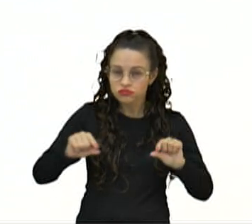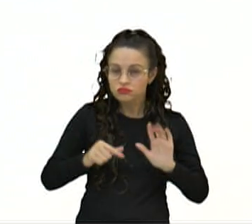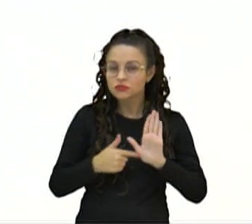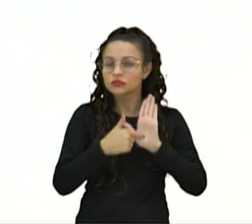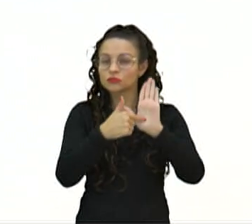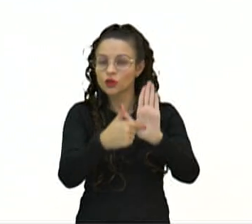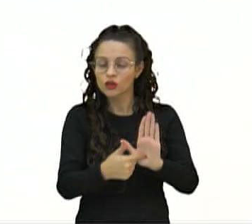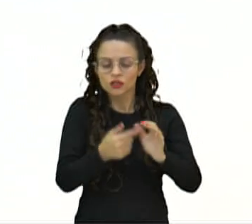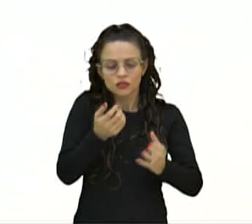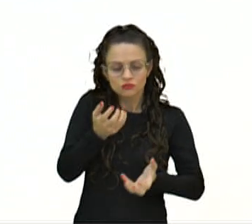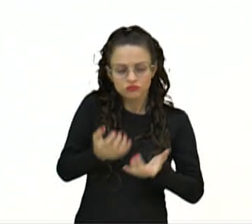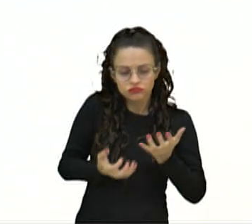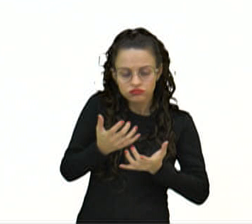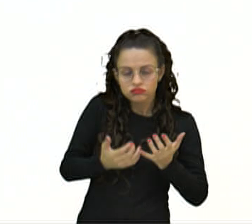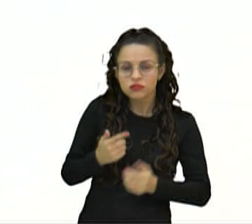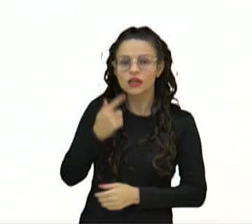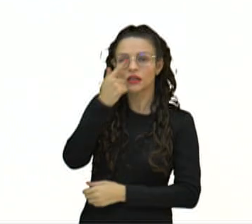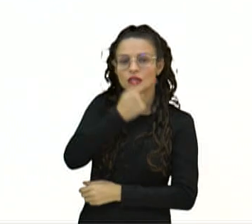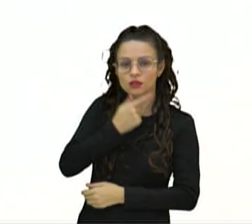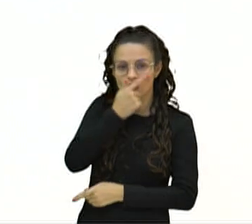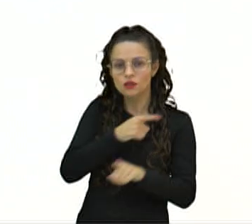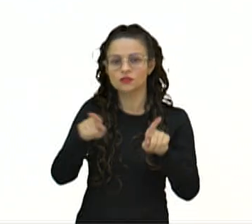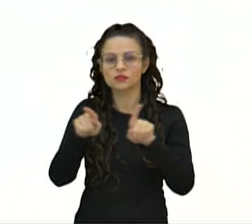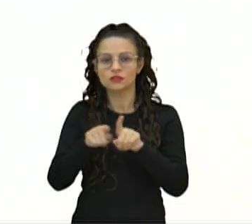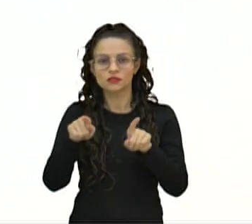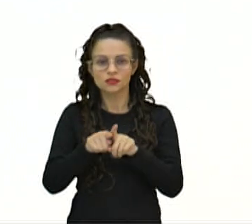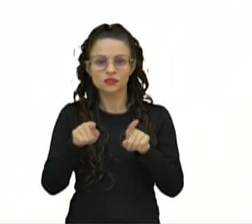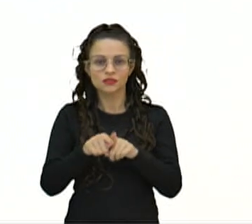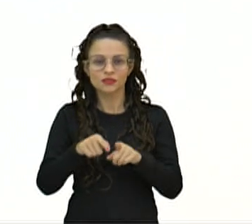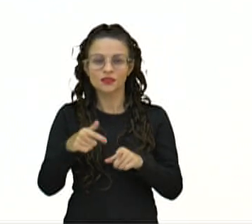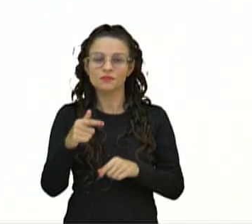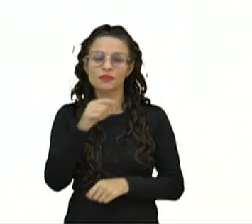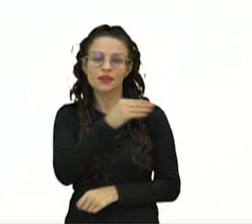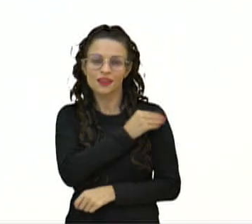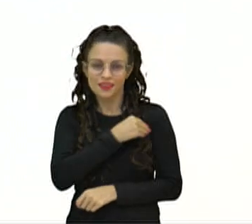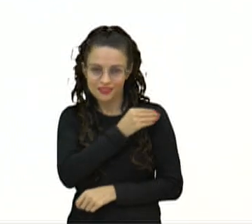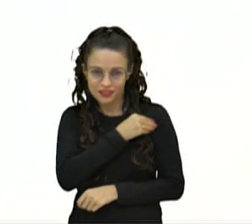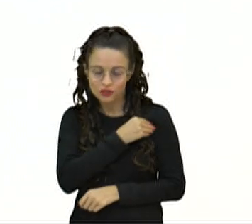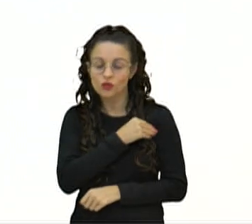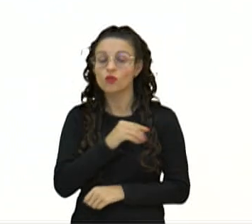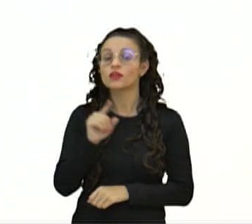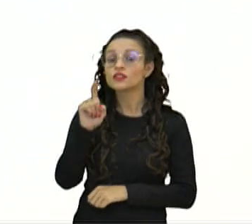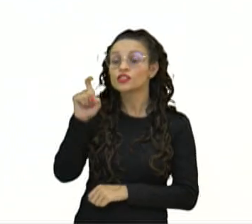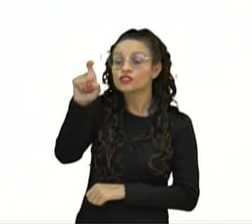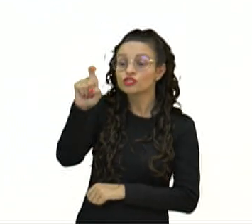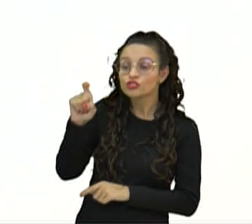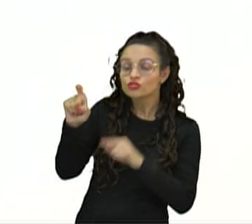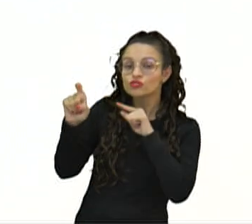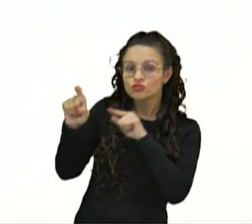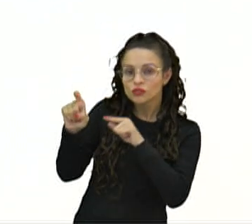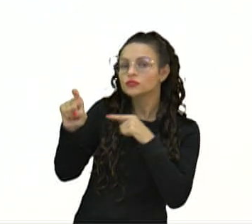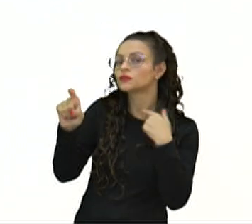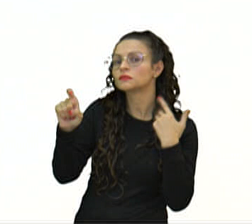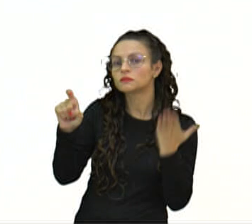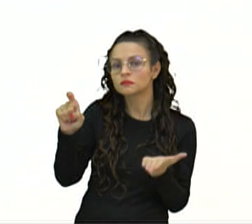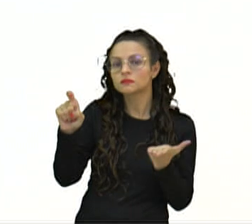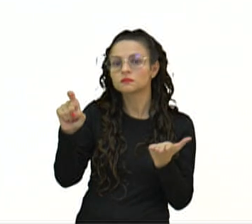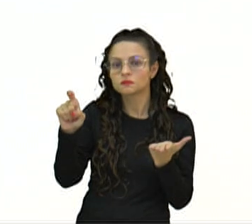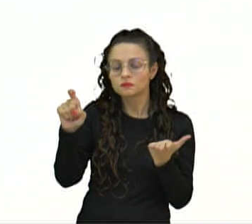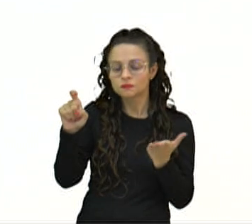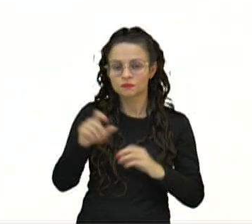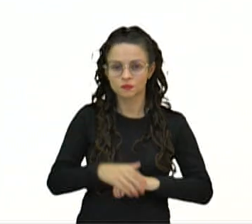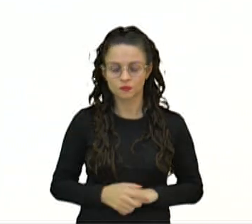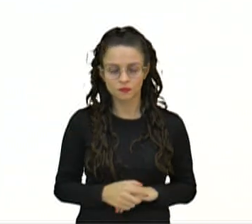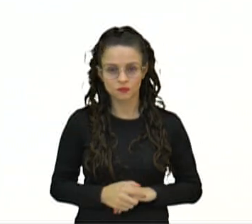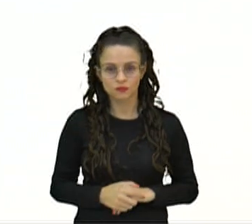as combustões da glicose e do etanol. Pode-se concluir que o valor dx em quilojoule por mol de glicose